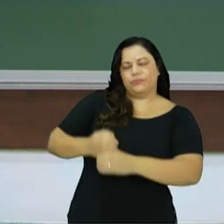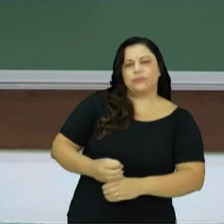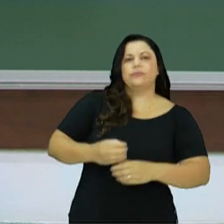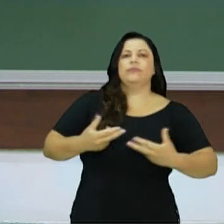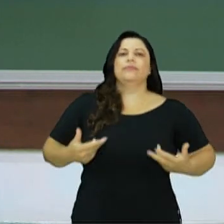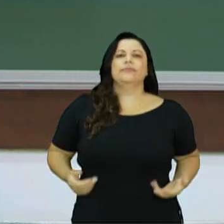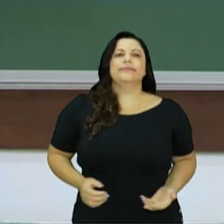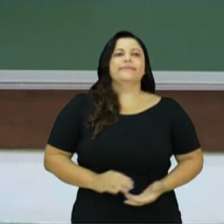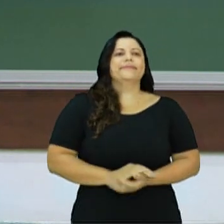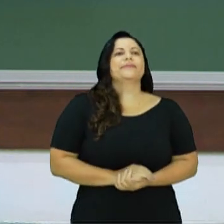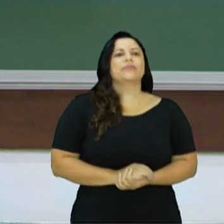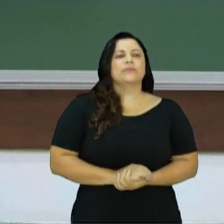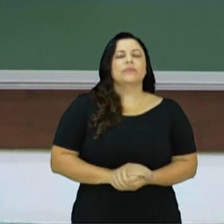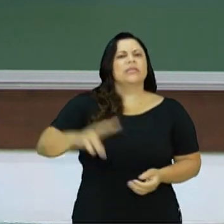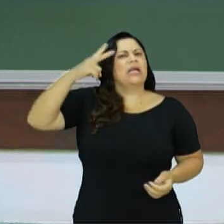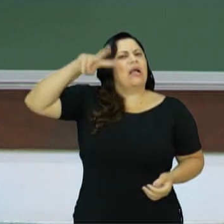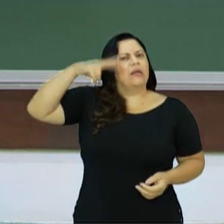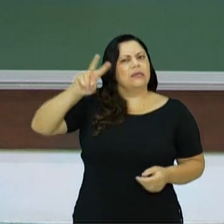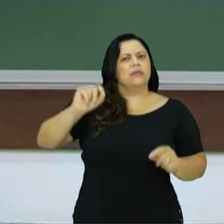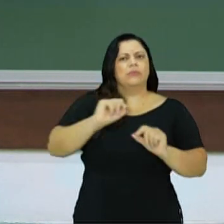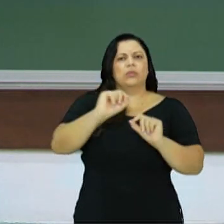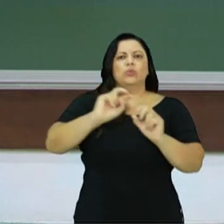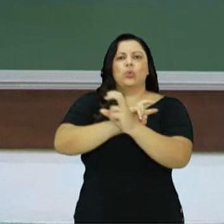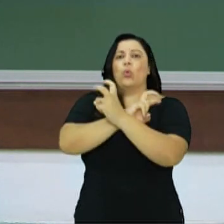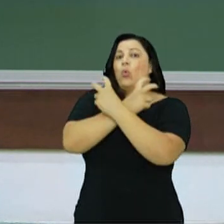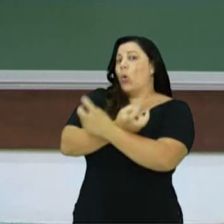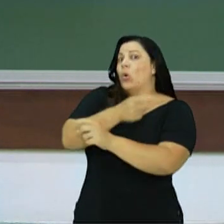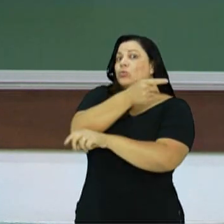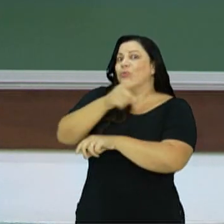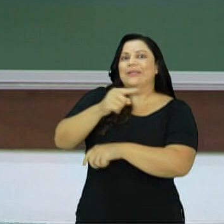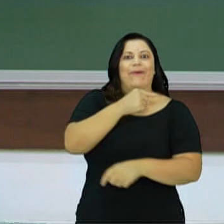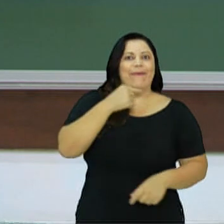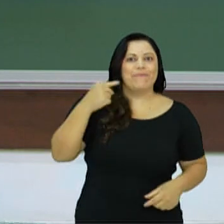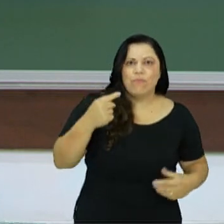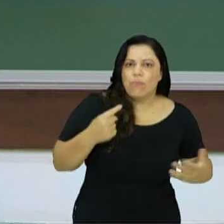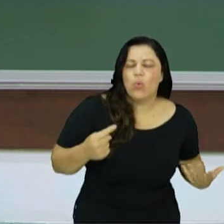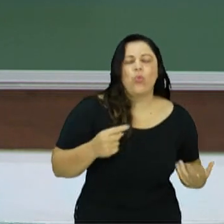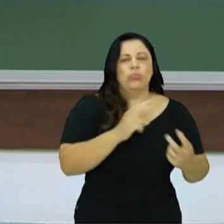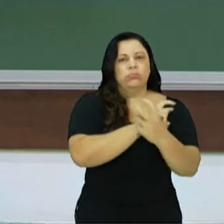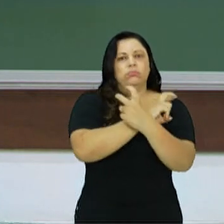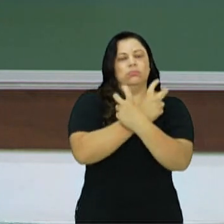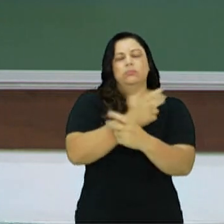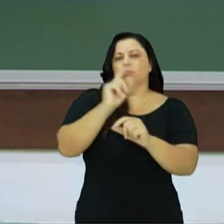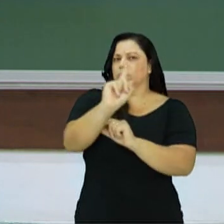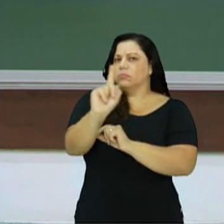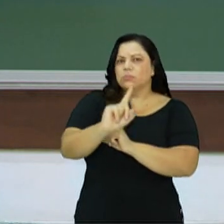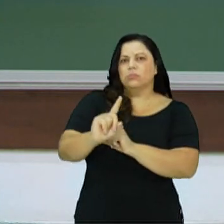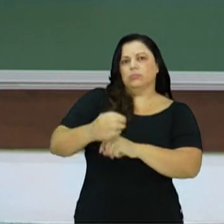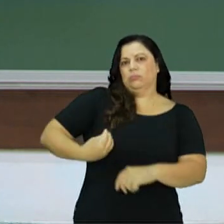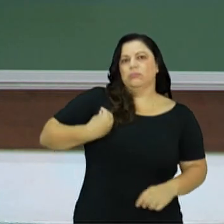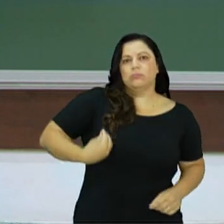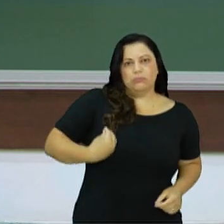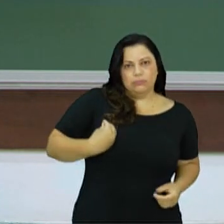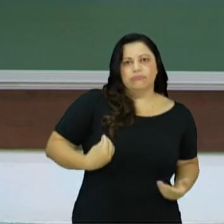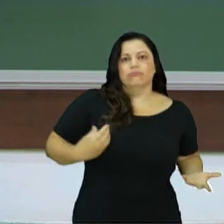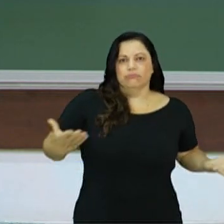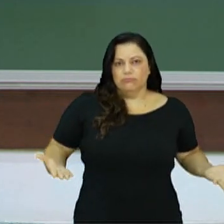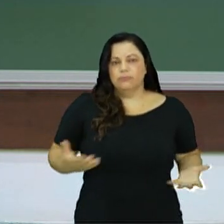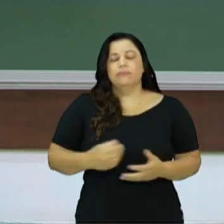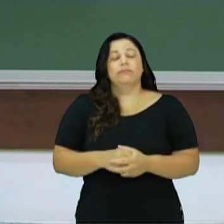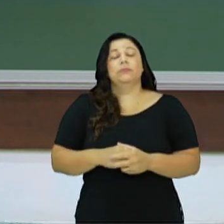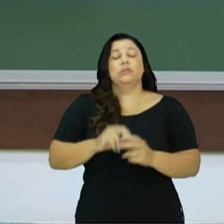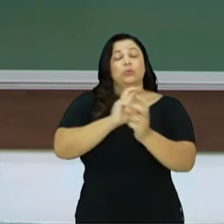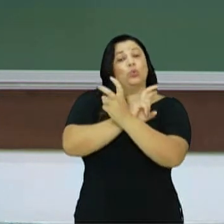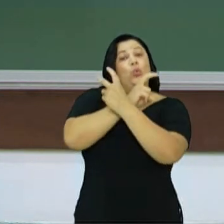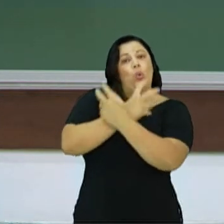Os ossos, lembrando, gente, não é tecido morto, tá? Não é um tecido com células mortas, pelo contrário, células vivas, né?